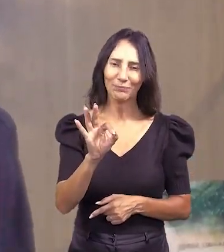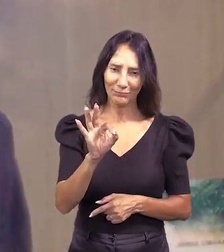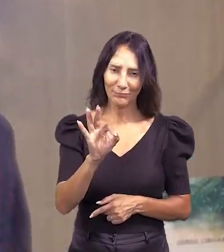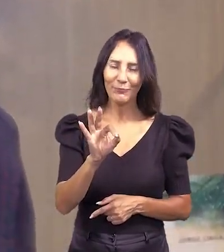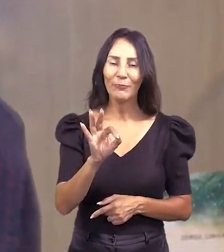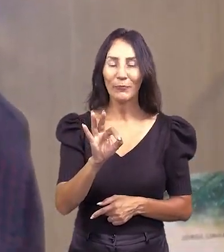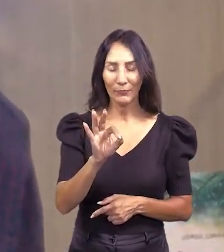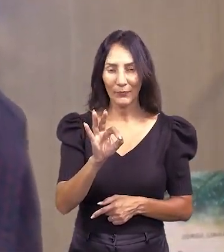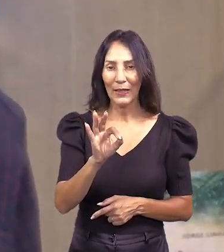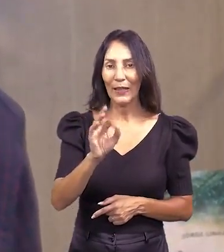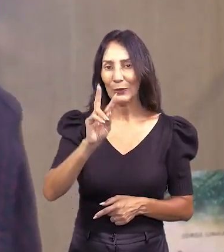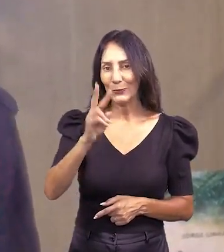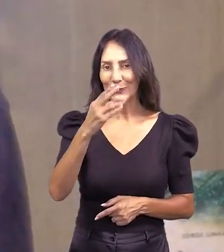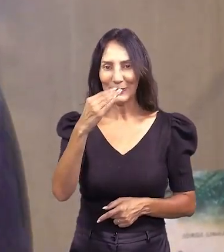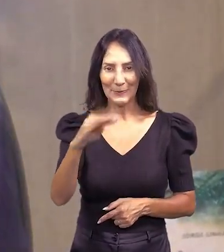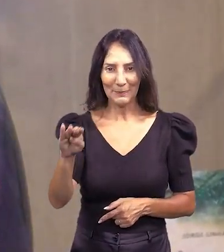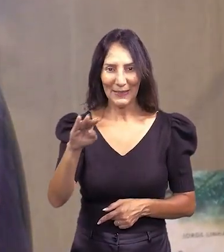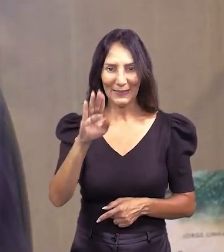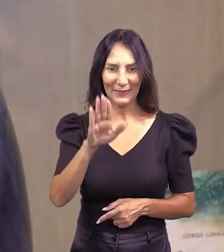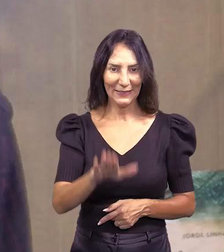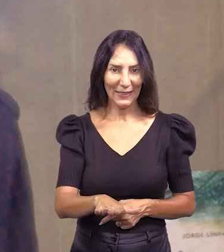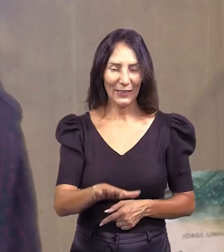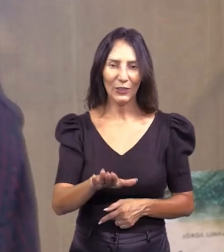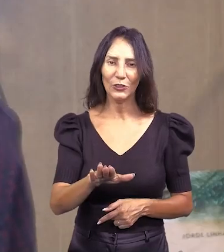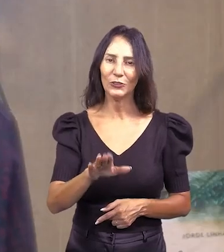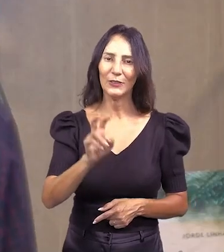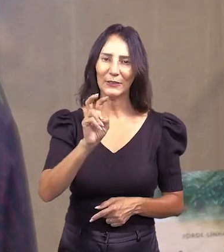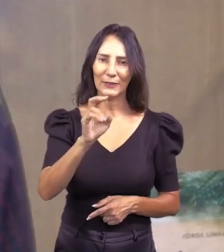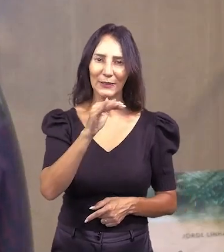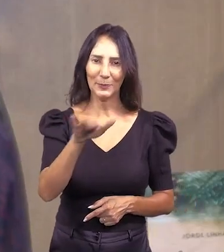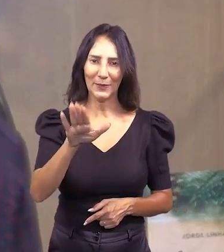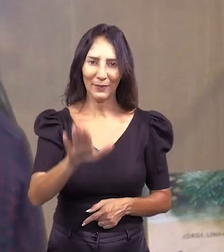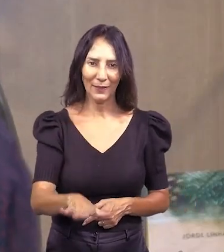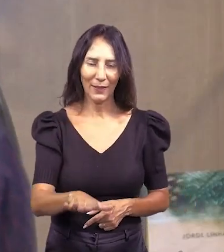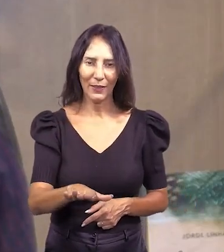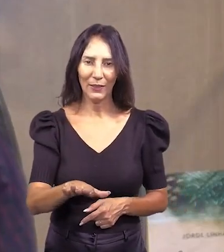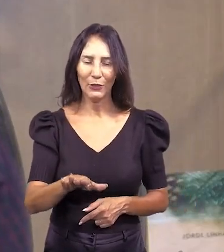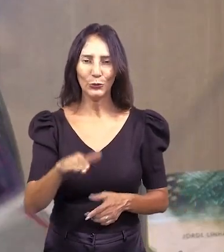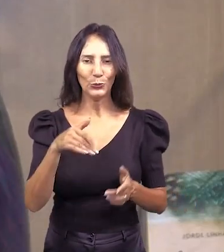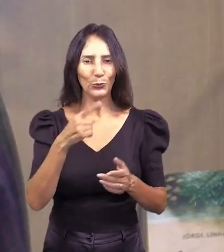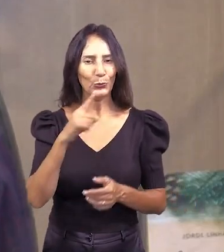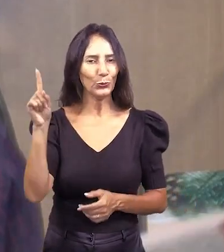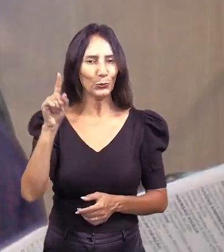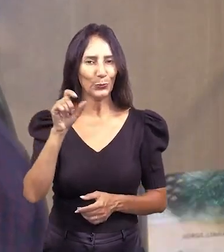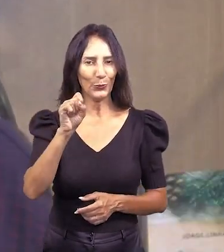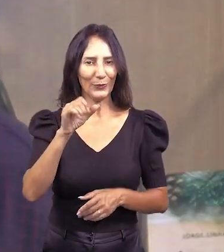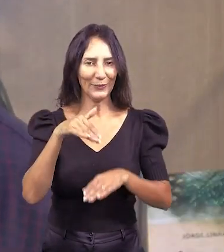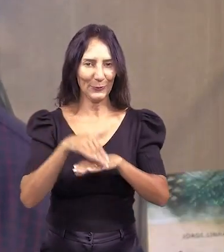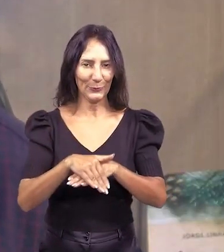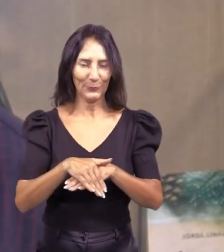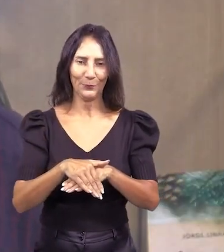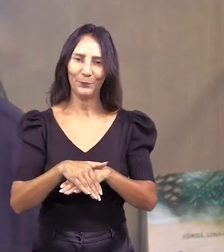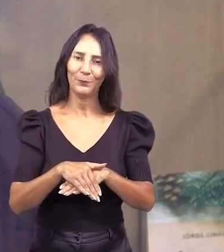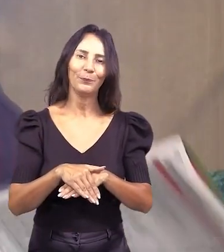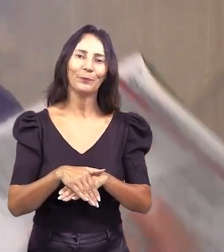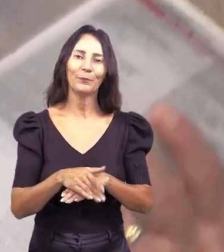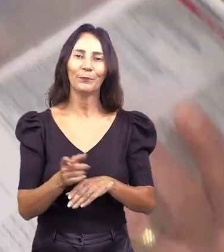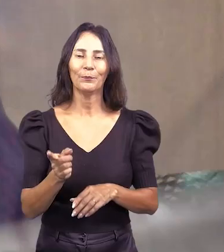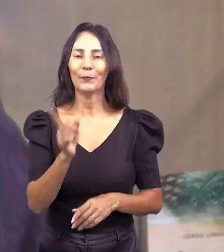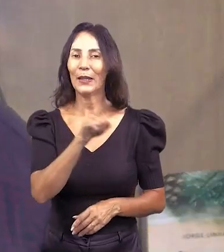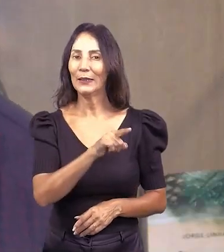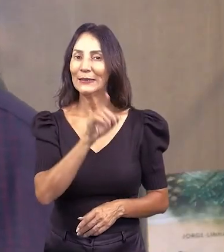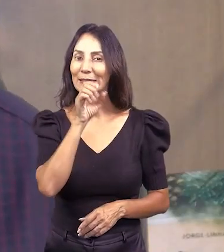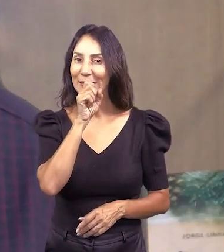horas, depois às 14h30, depois às 17h30 e às 20 horas, isso no domingo. E